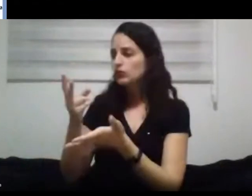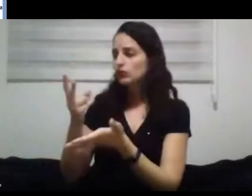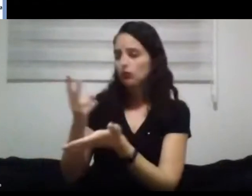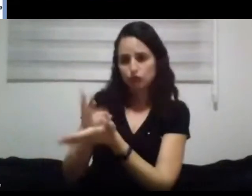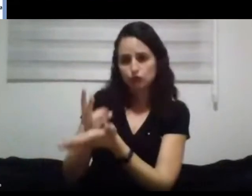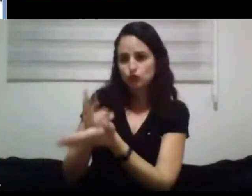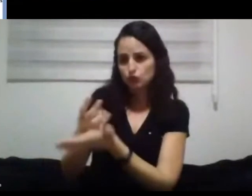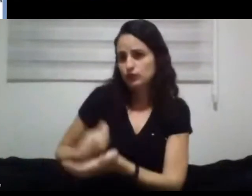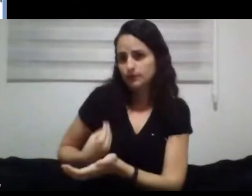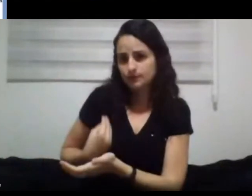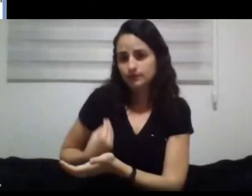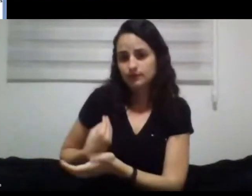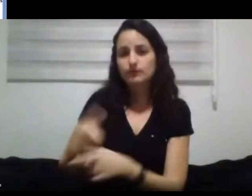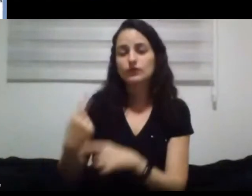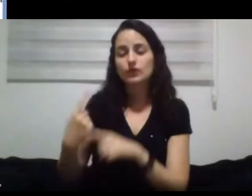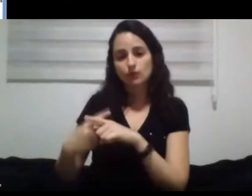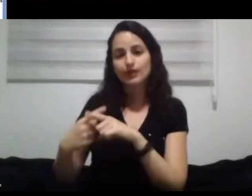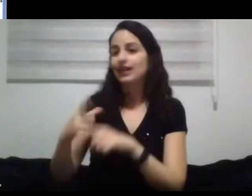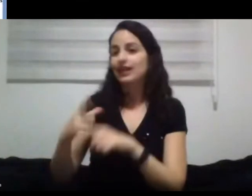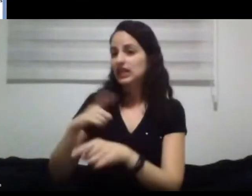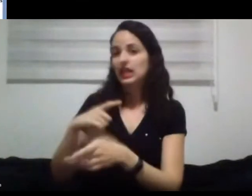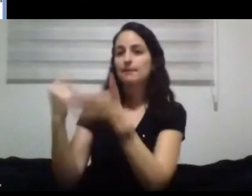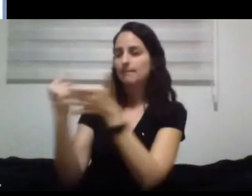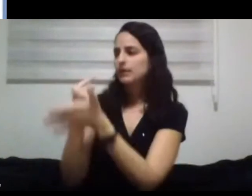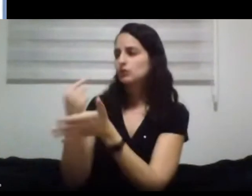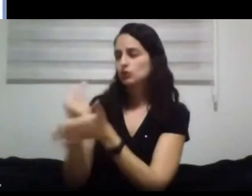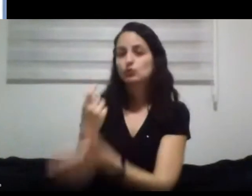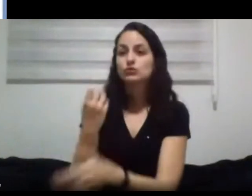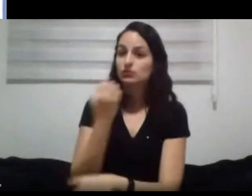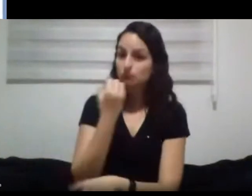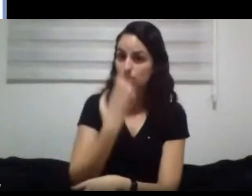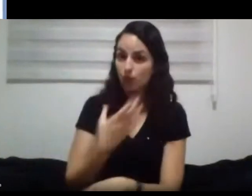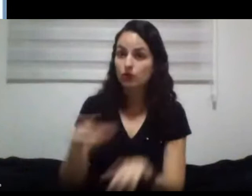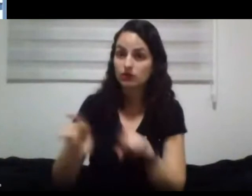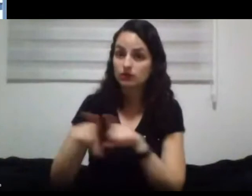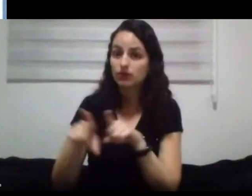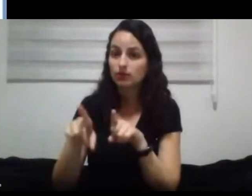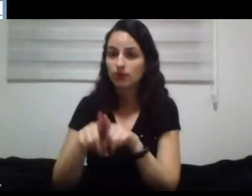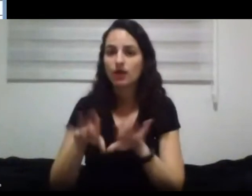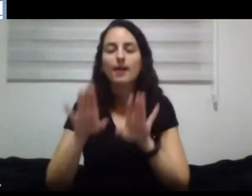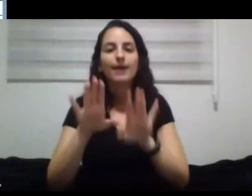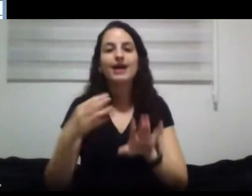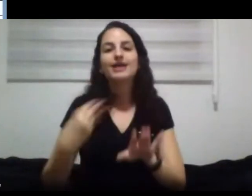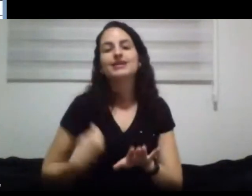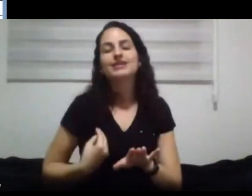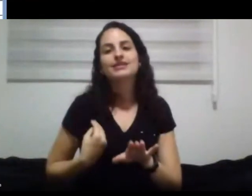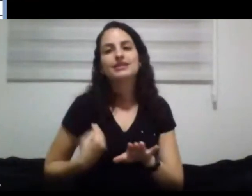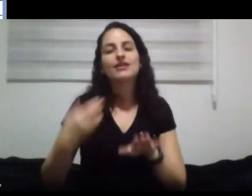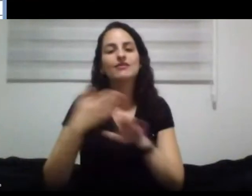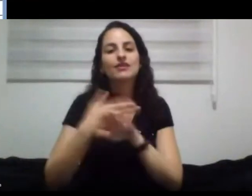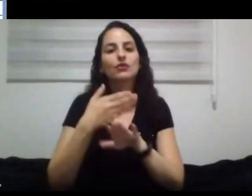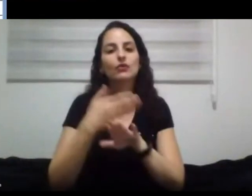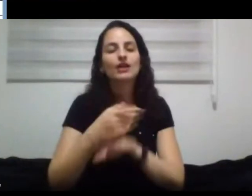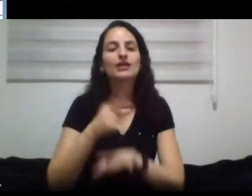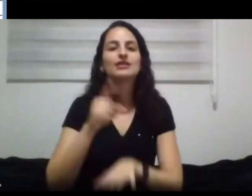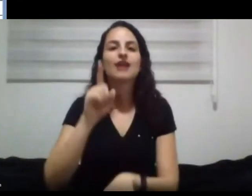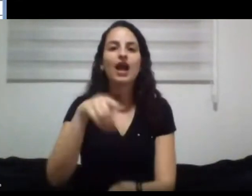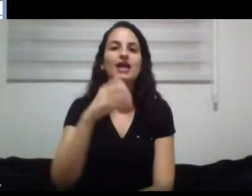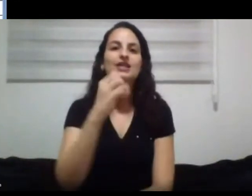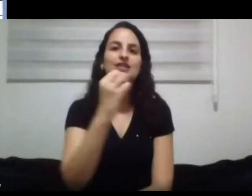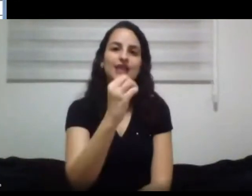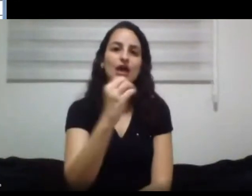Os procedimentos de avaliação, né? Eu tenho uma dúvida sobre isso ainda, avaliação. Pode colocar,